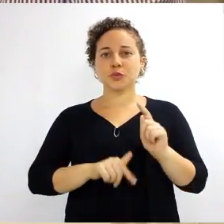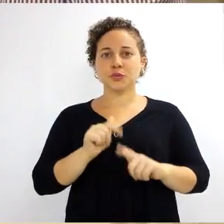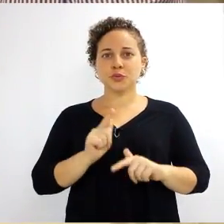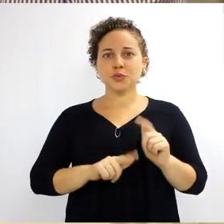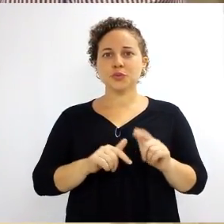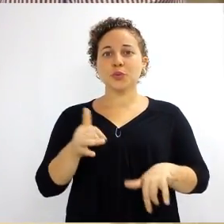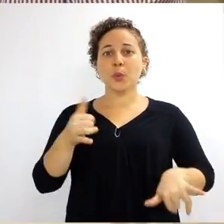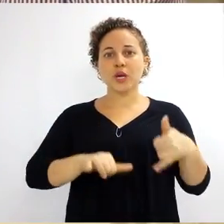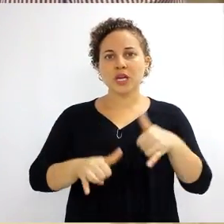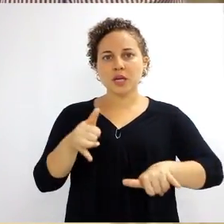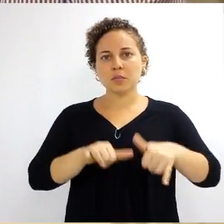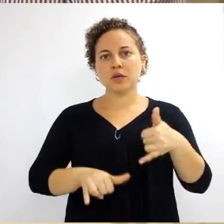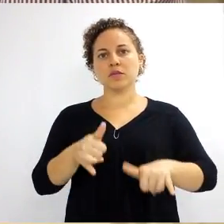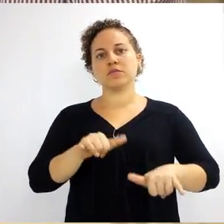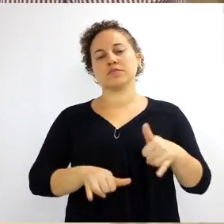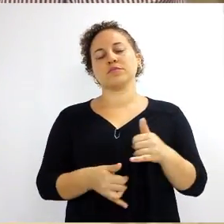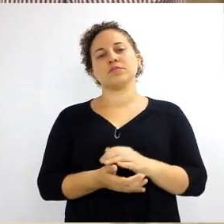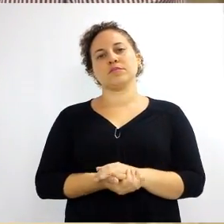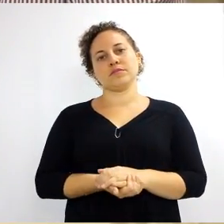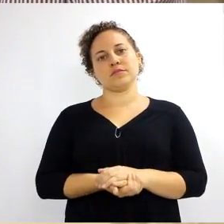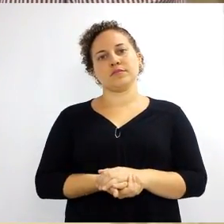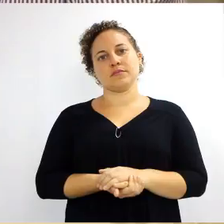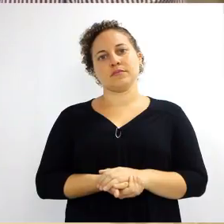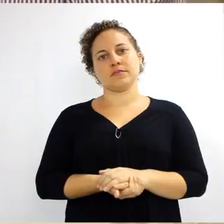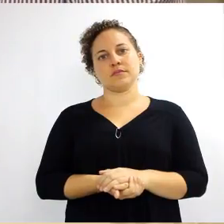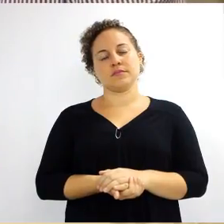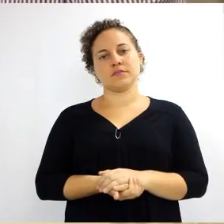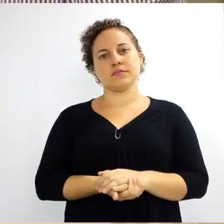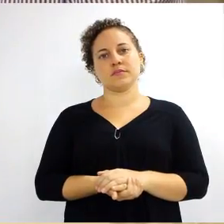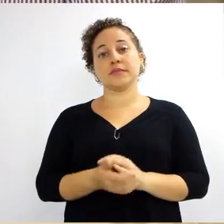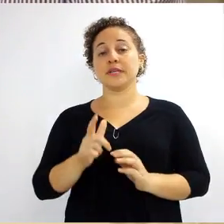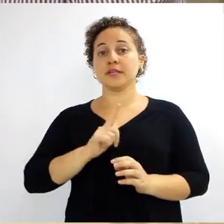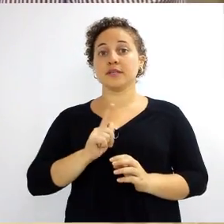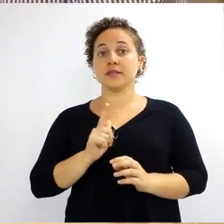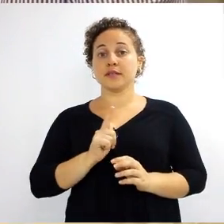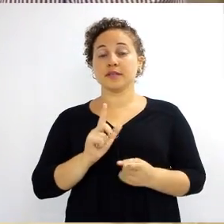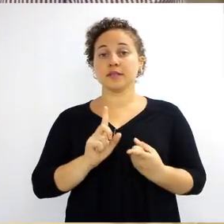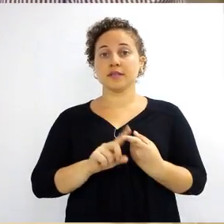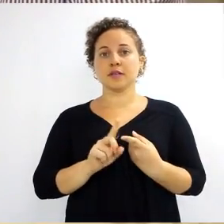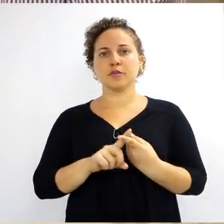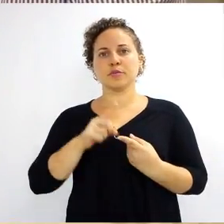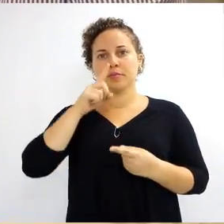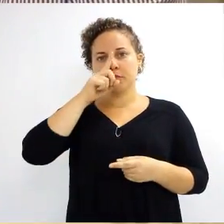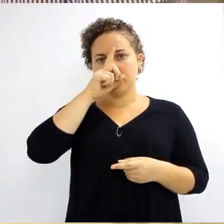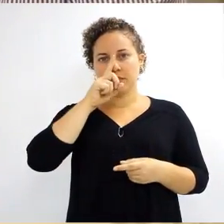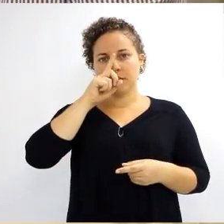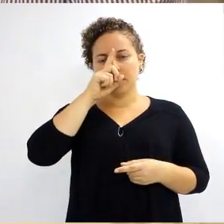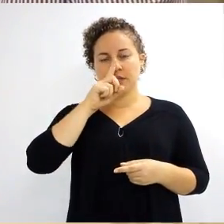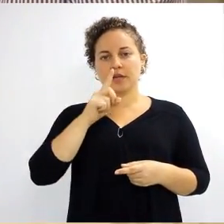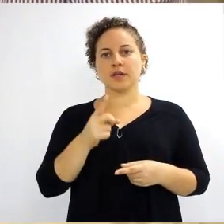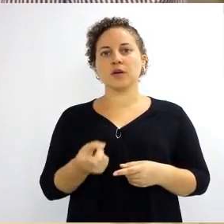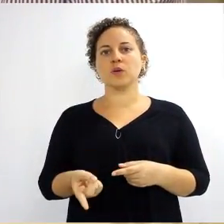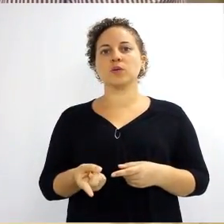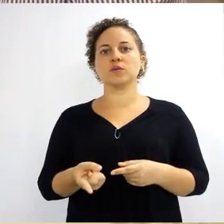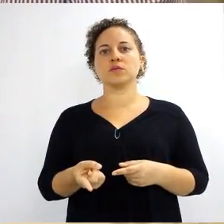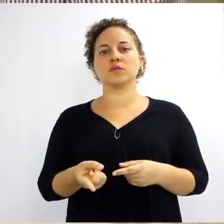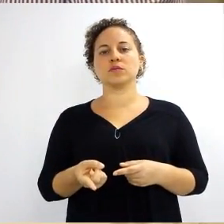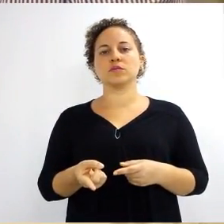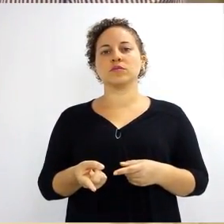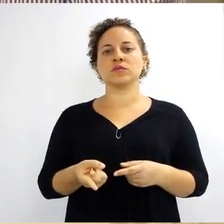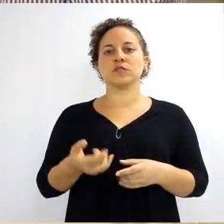químicos, né? E nós temos também a parte de periculosa, que é o porto tem um posto de